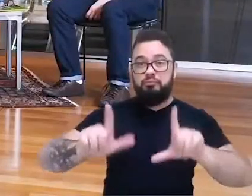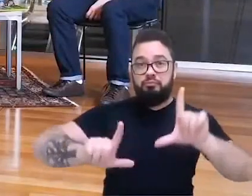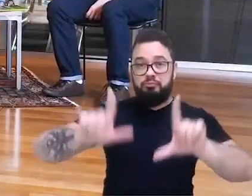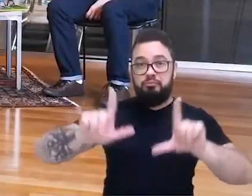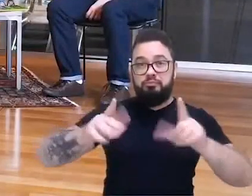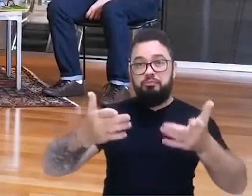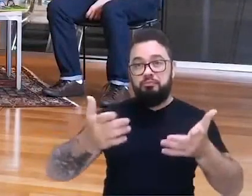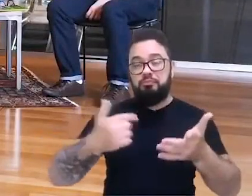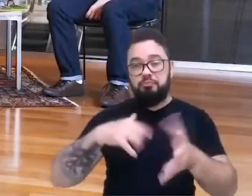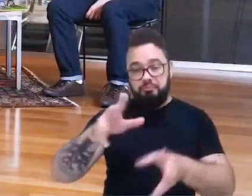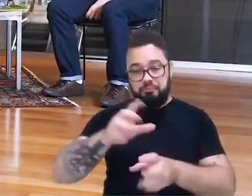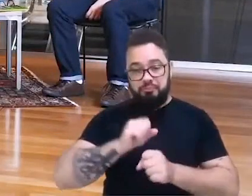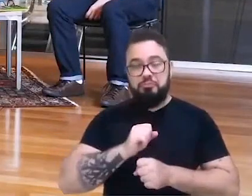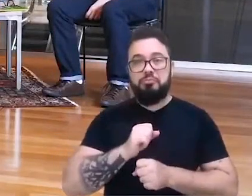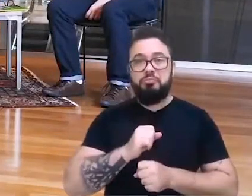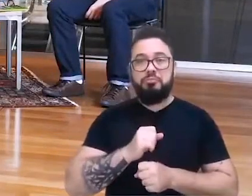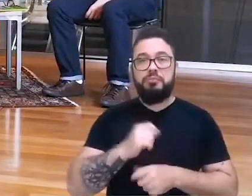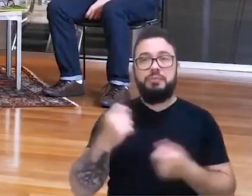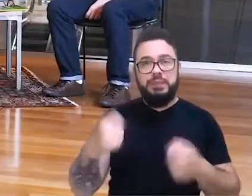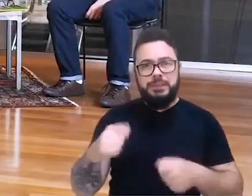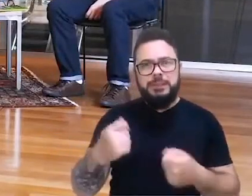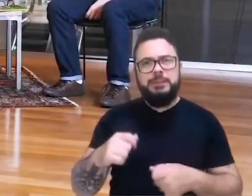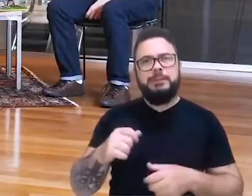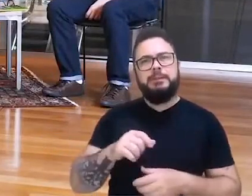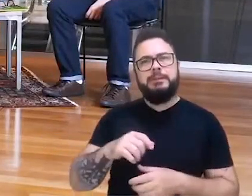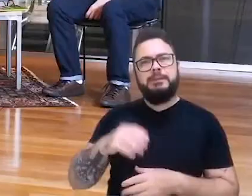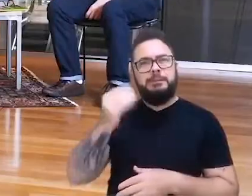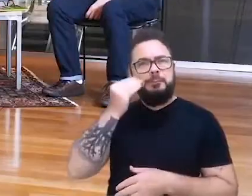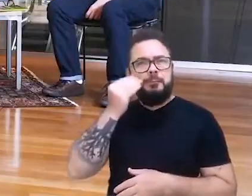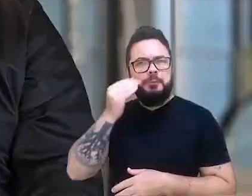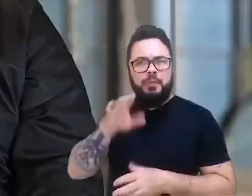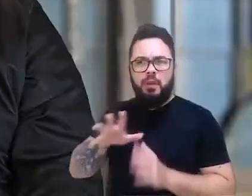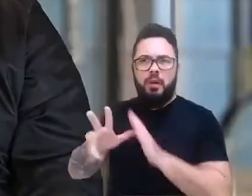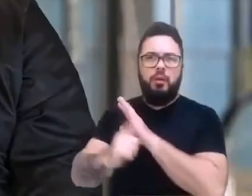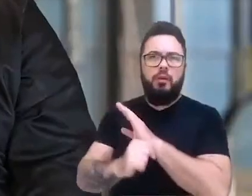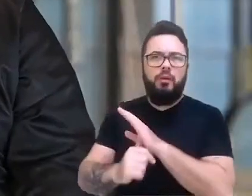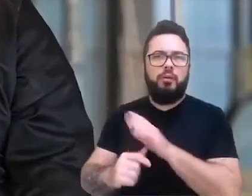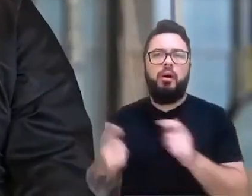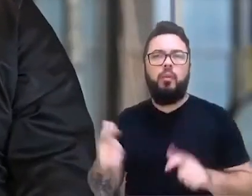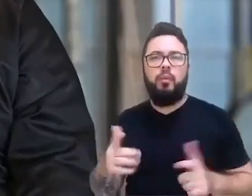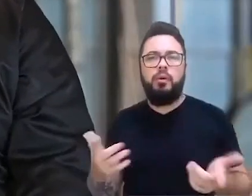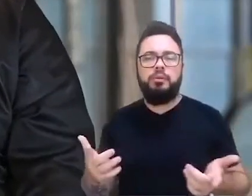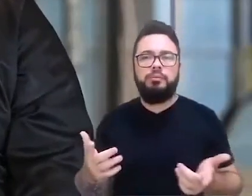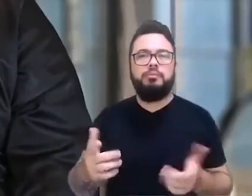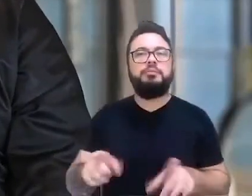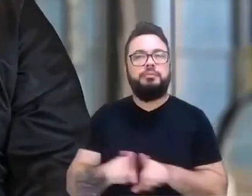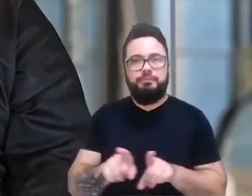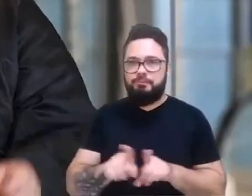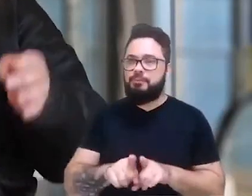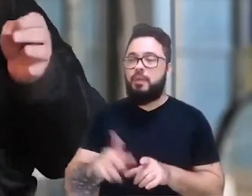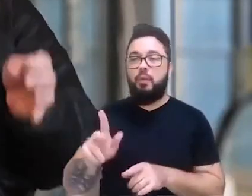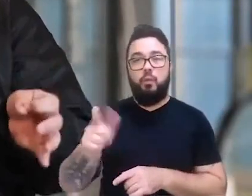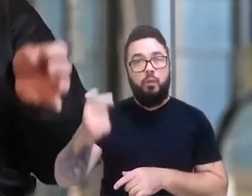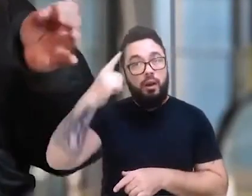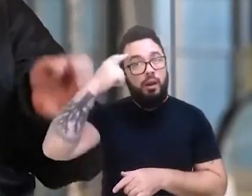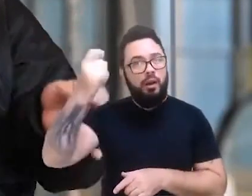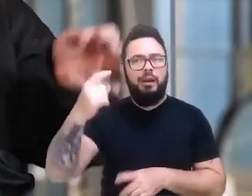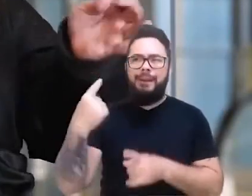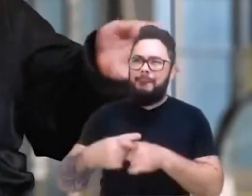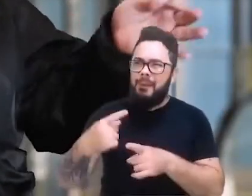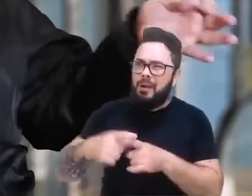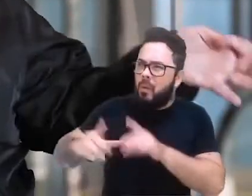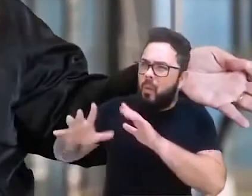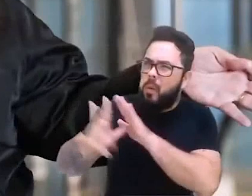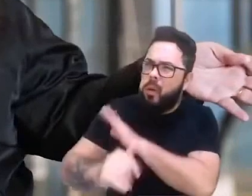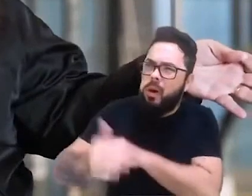né? Era uma coisa real, né? Que o cara vai buscar, então ele vai buscar onde? Aí tem outra fala também que eu odeio. Por que que não